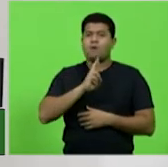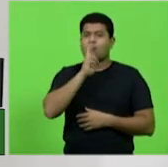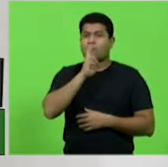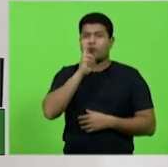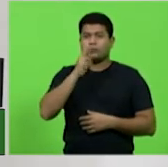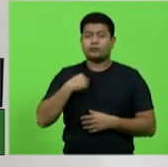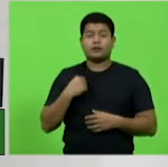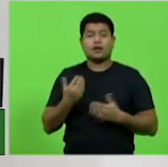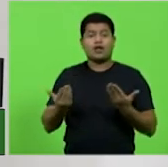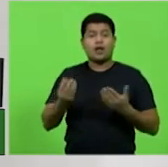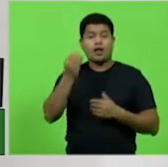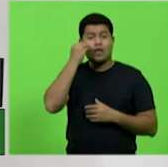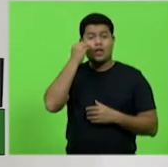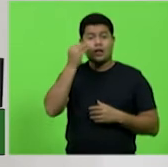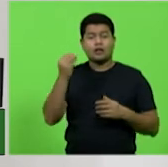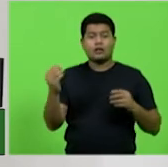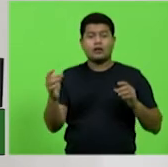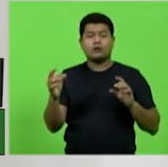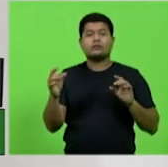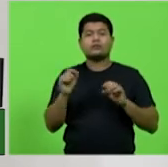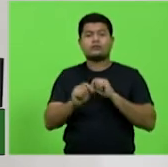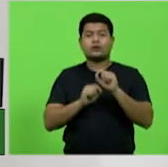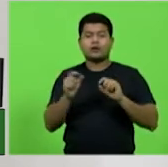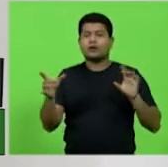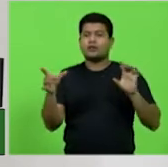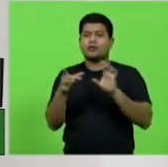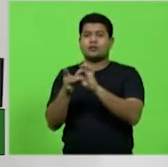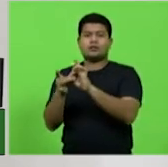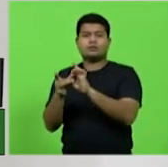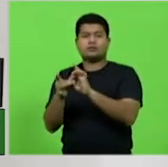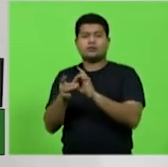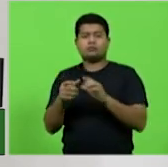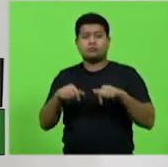tentar aproximar os laços com o parlamento, por Santa Catarina.